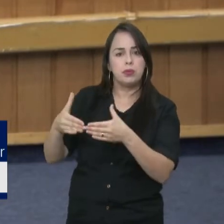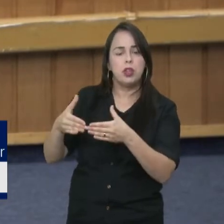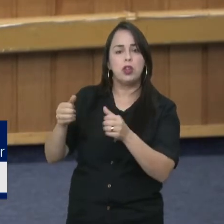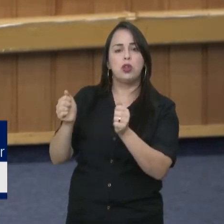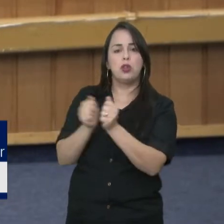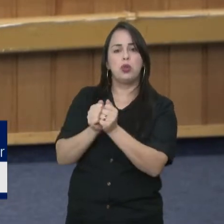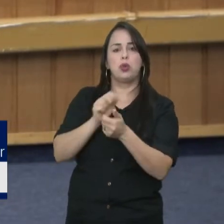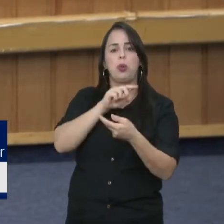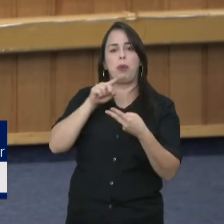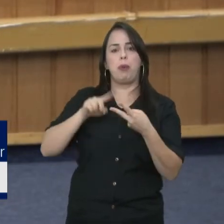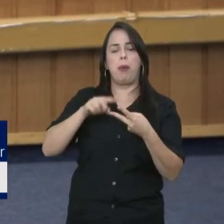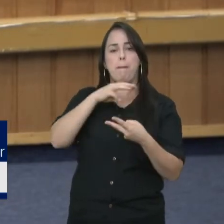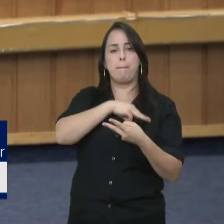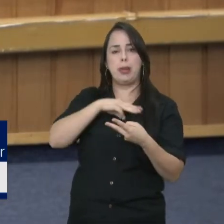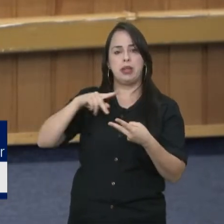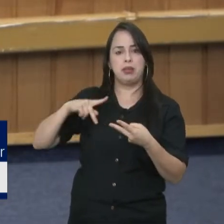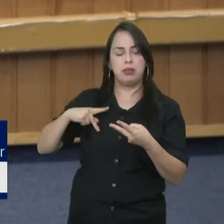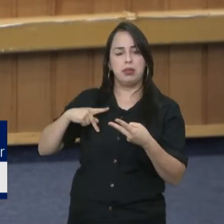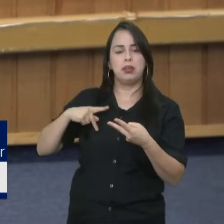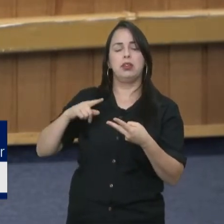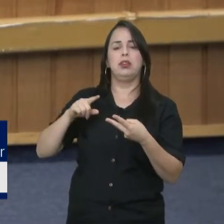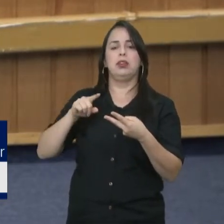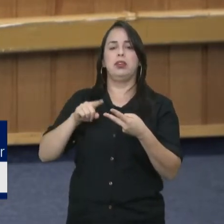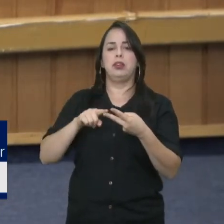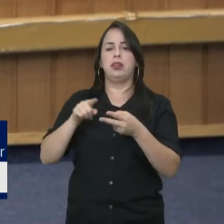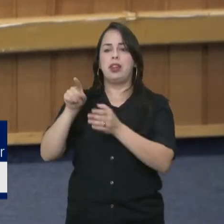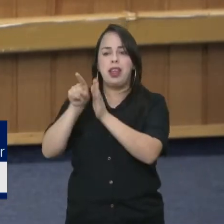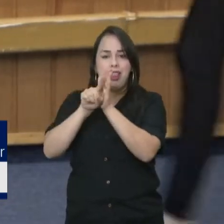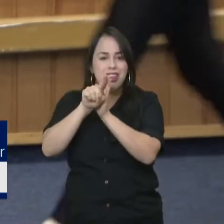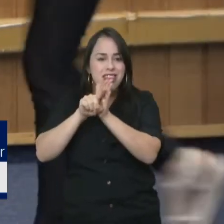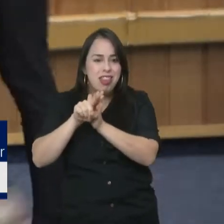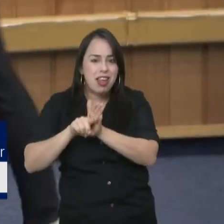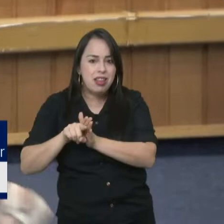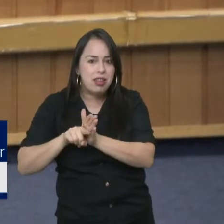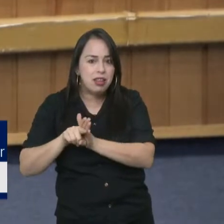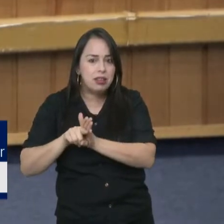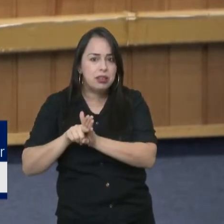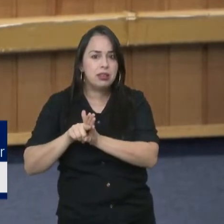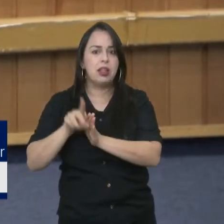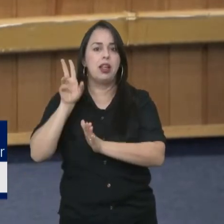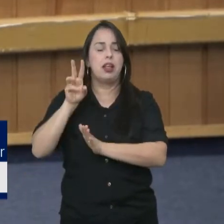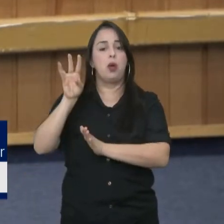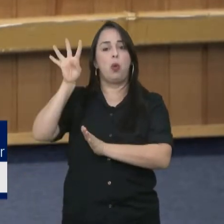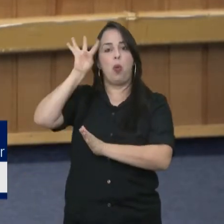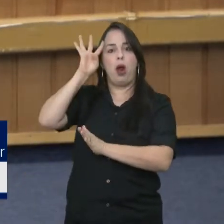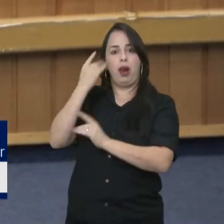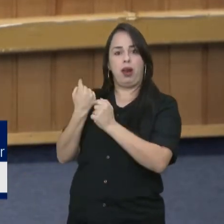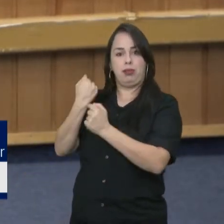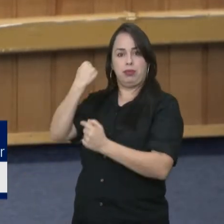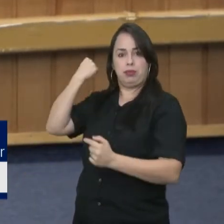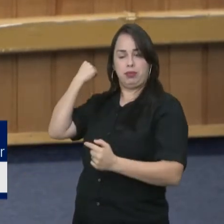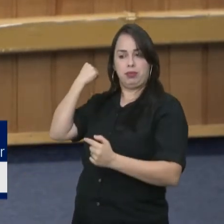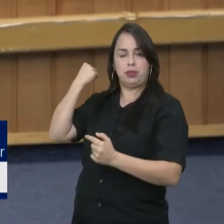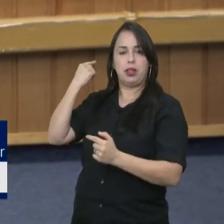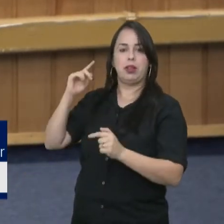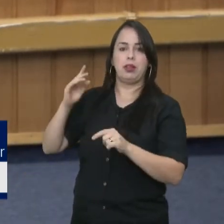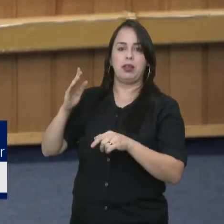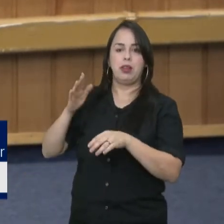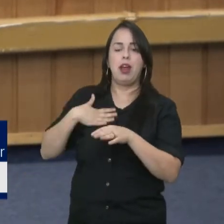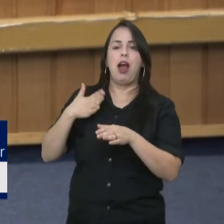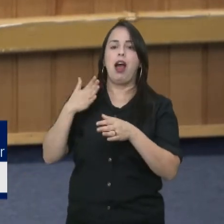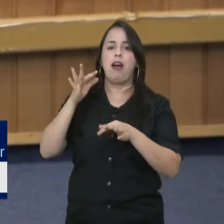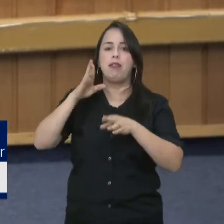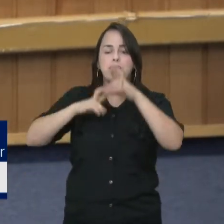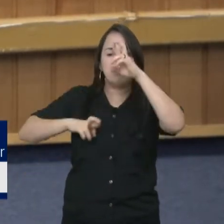Ministério Público Federal do Trabalho investigar. Isso na audiência de quarta, avisaram que iam fazer a